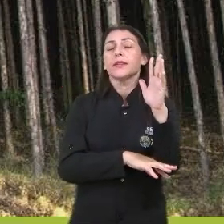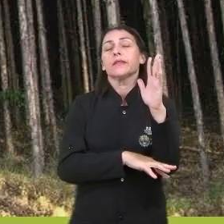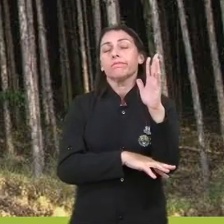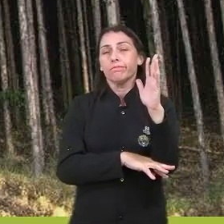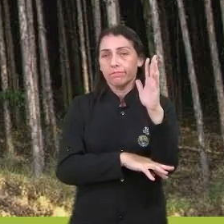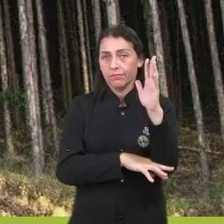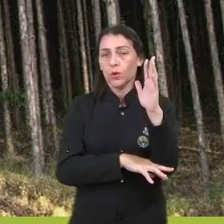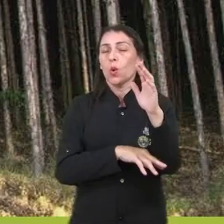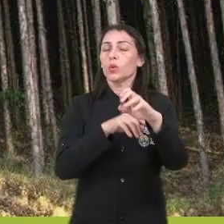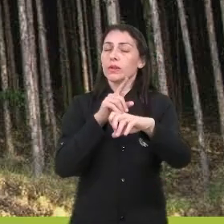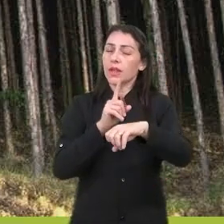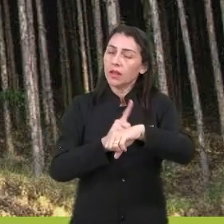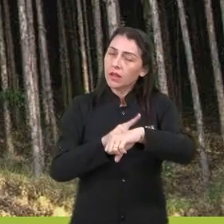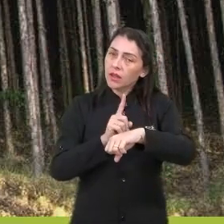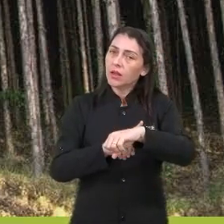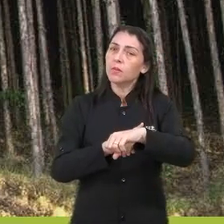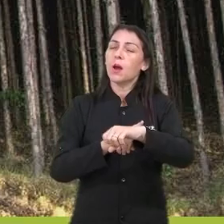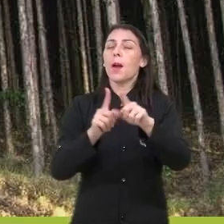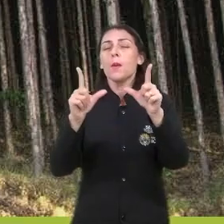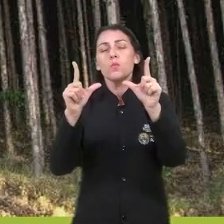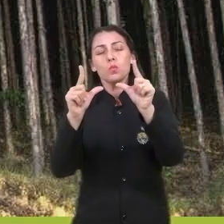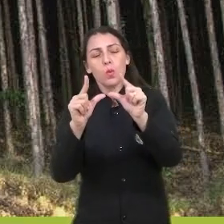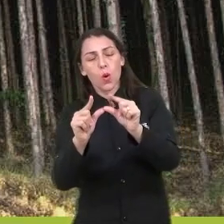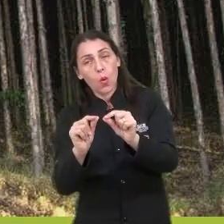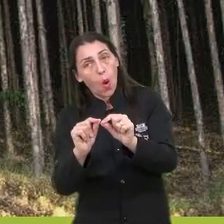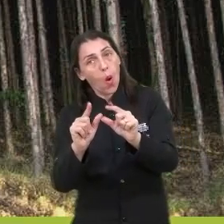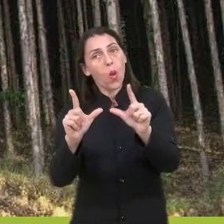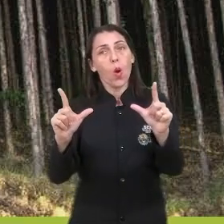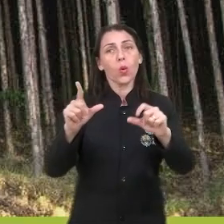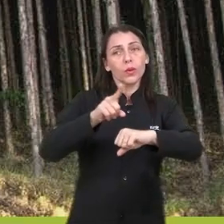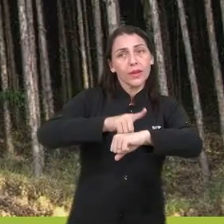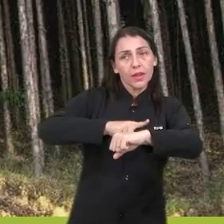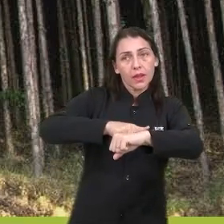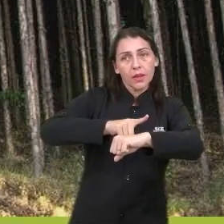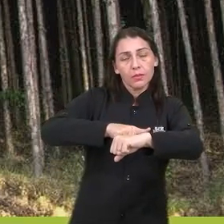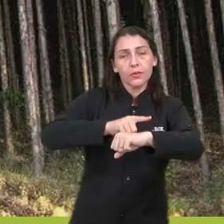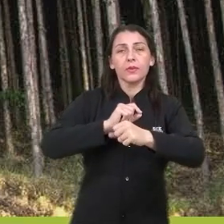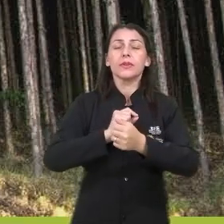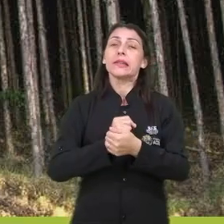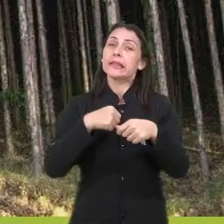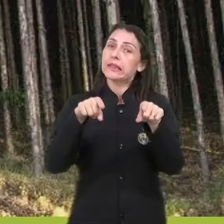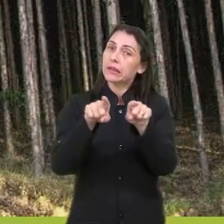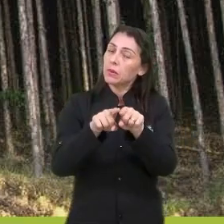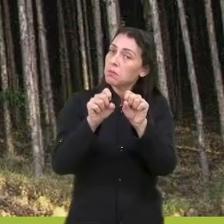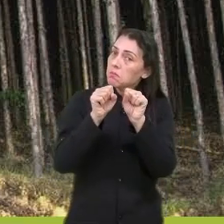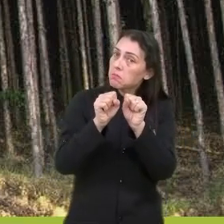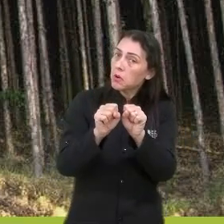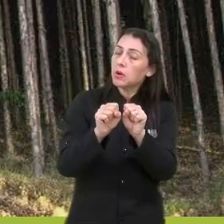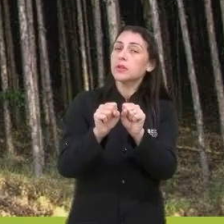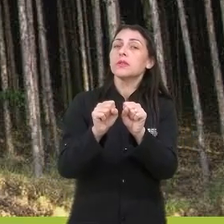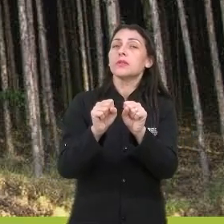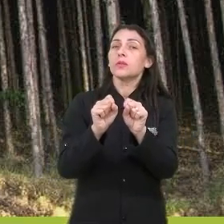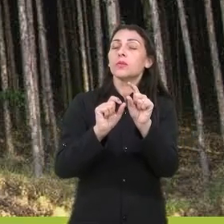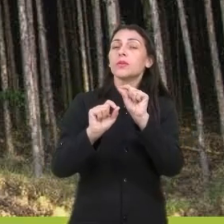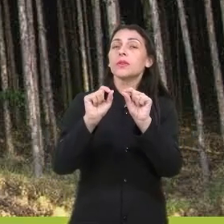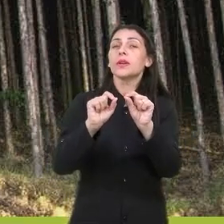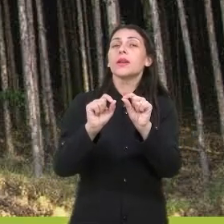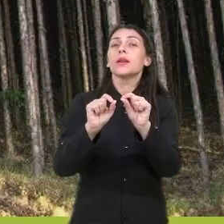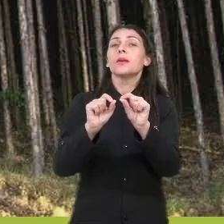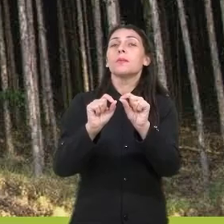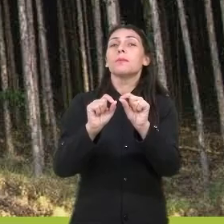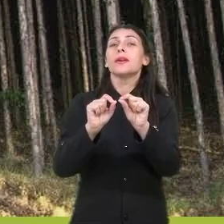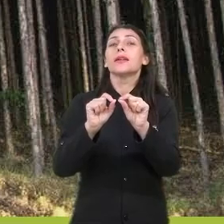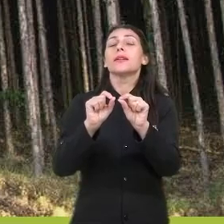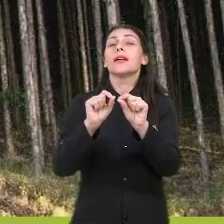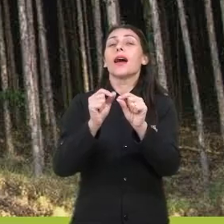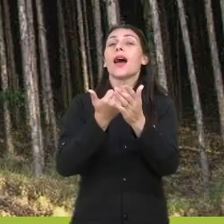renovam com o tempo, seja um curto espaço ou um longo espaço de tempo, e também podem ser renovados pela interferência